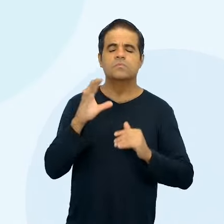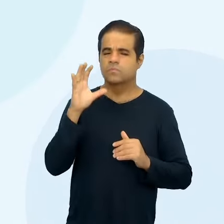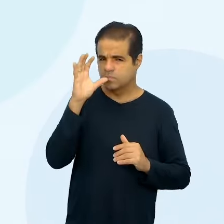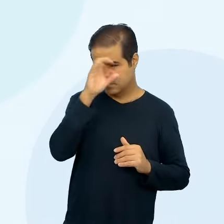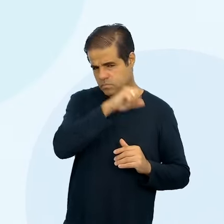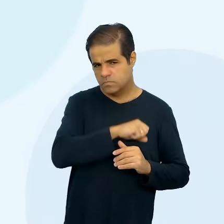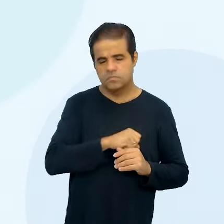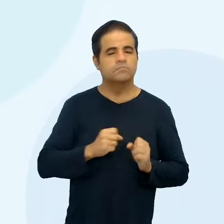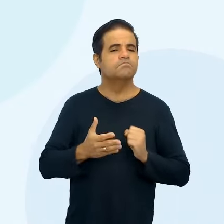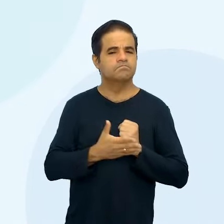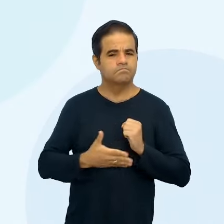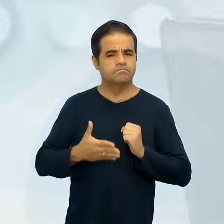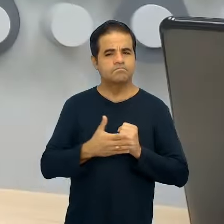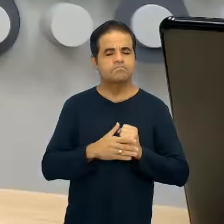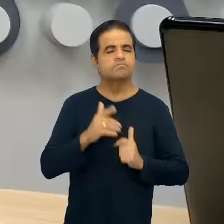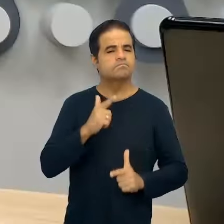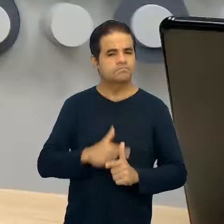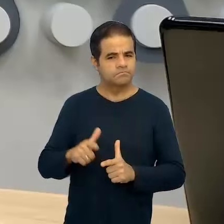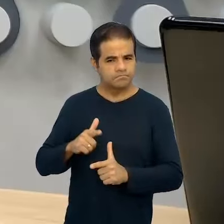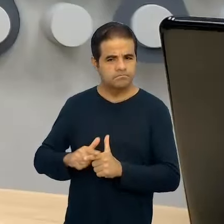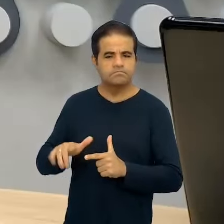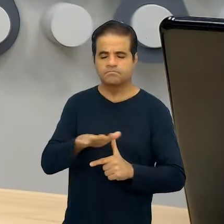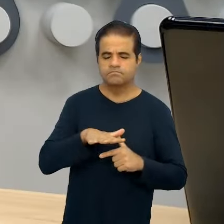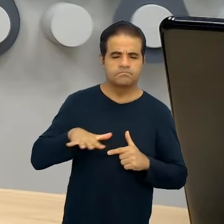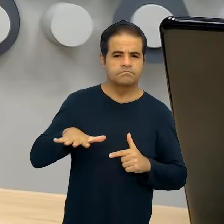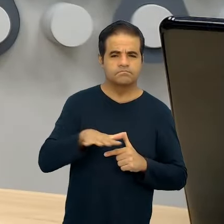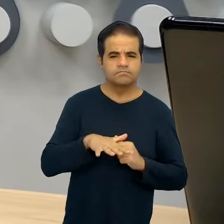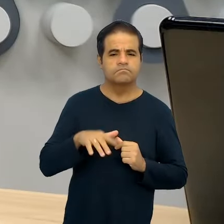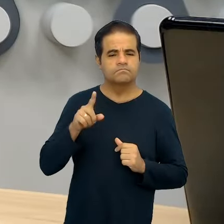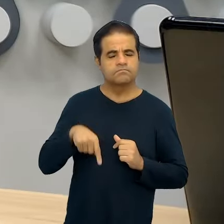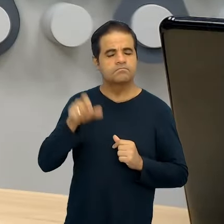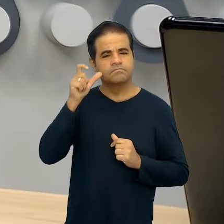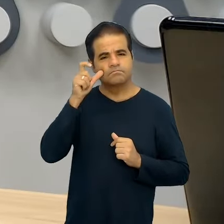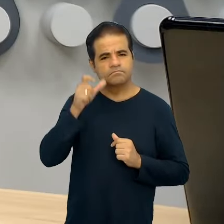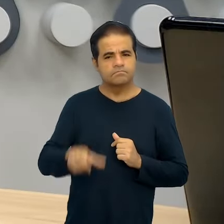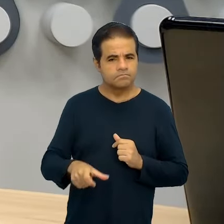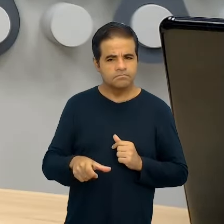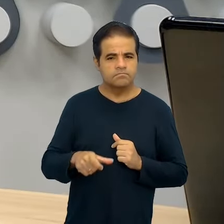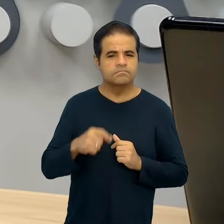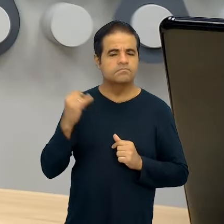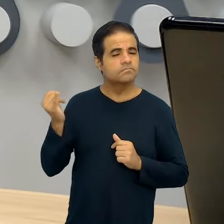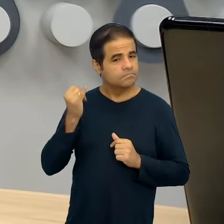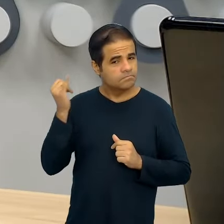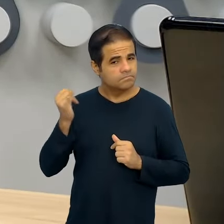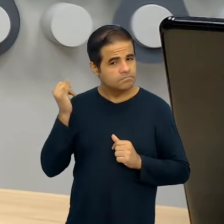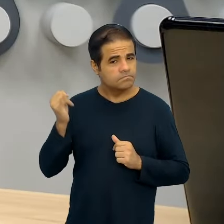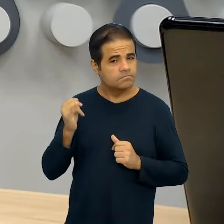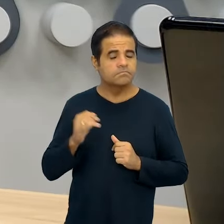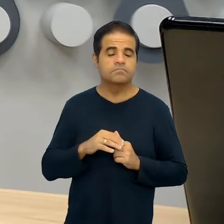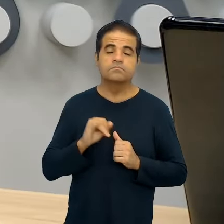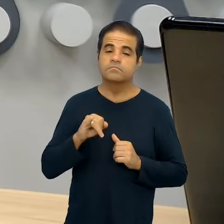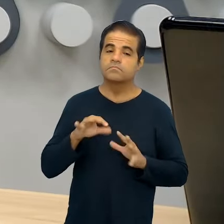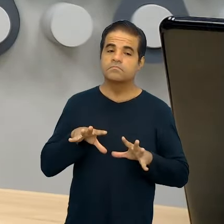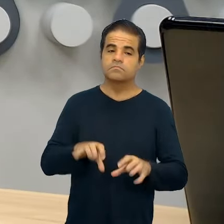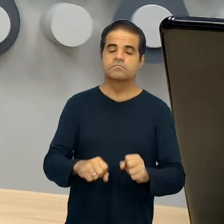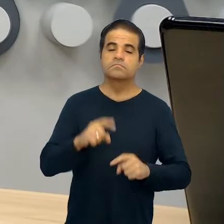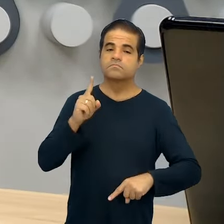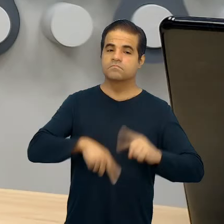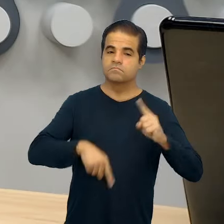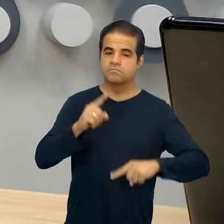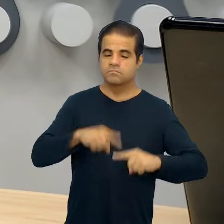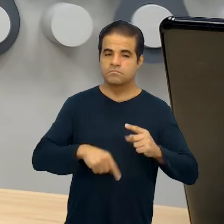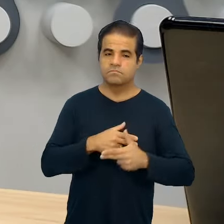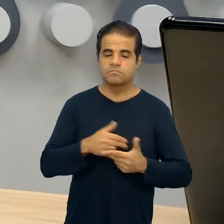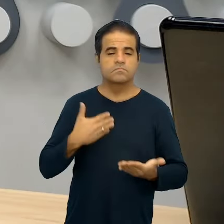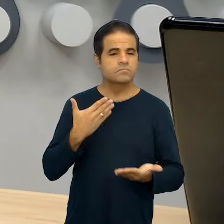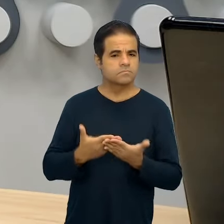aprendizagem baseada em problemas, né? Então é muito interessante, muito importante isso. Se apropriar desse material, fazer